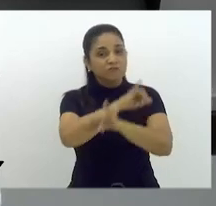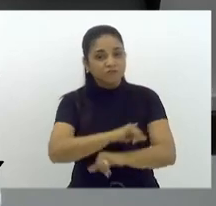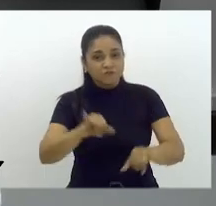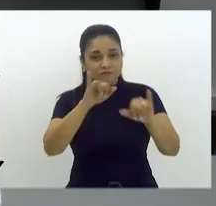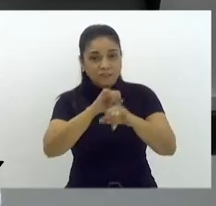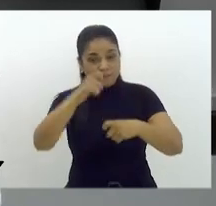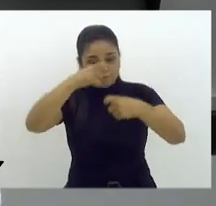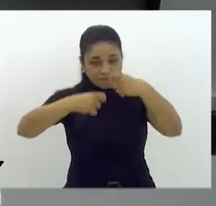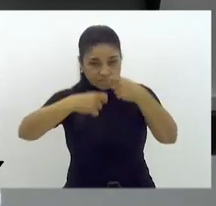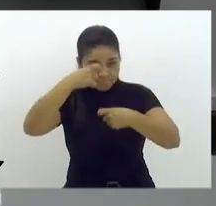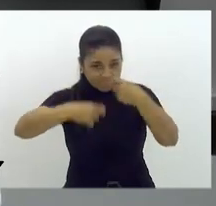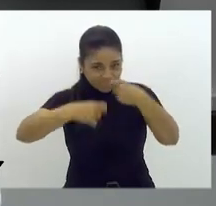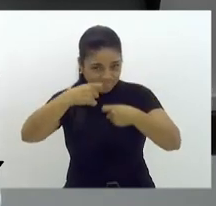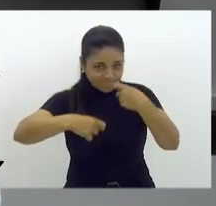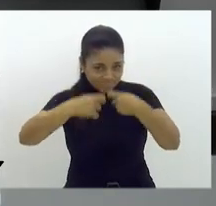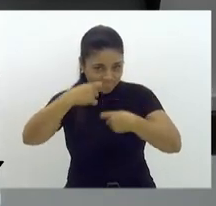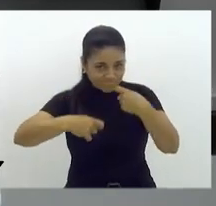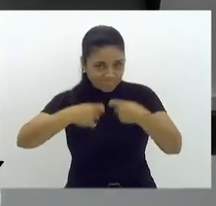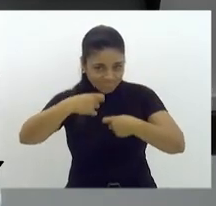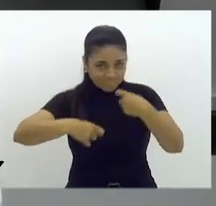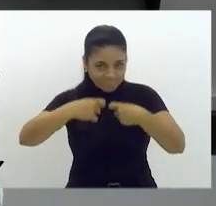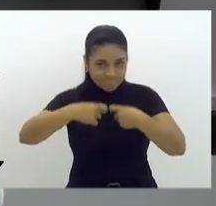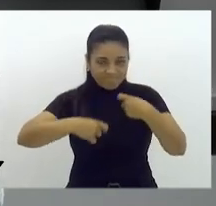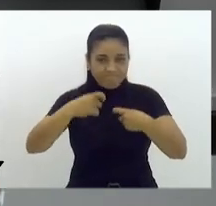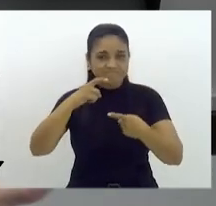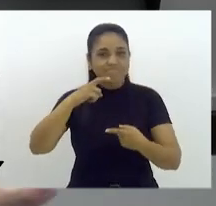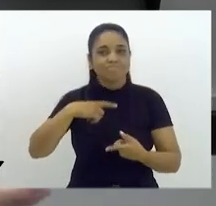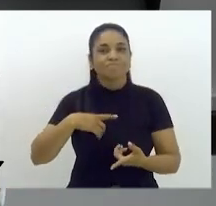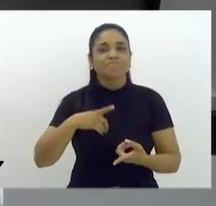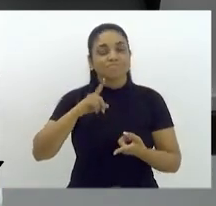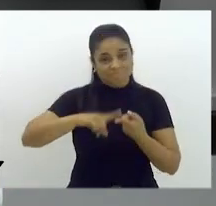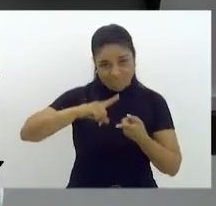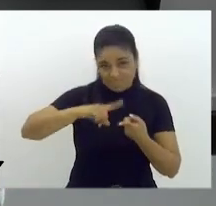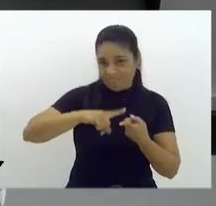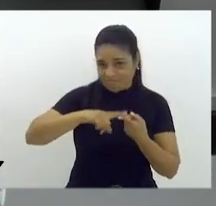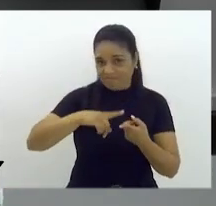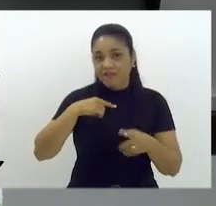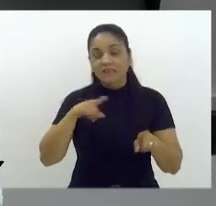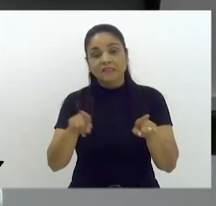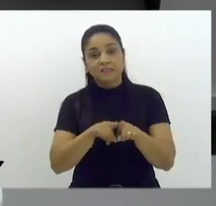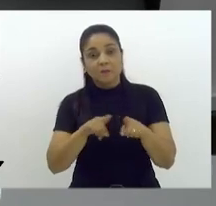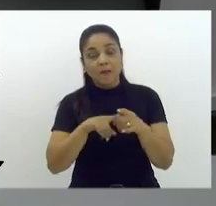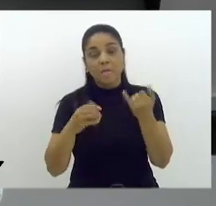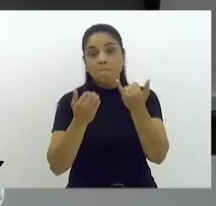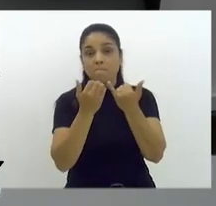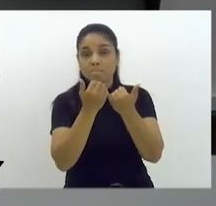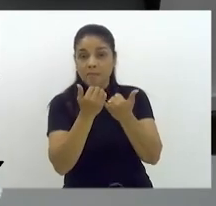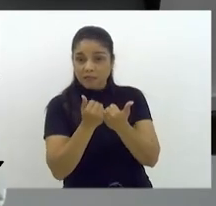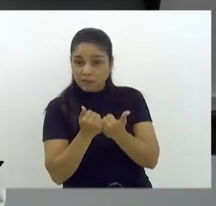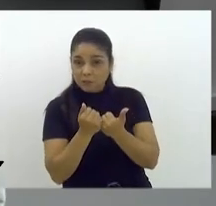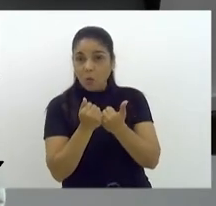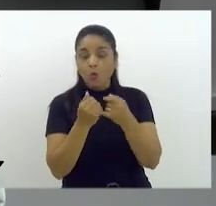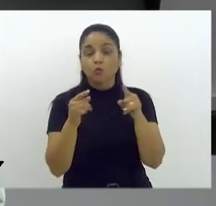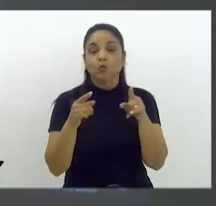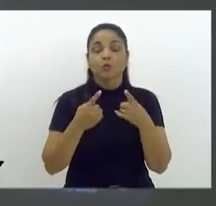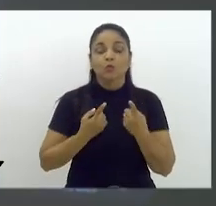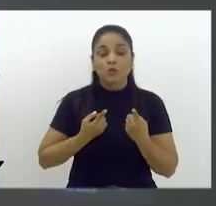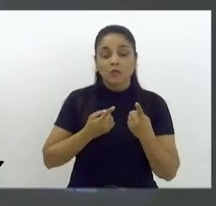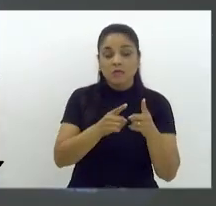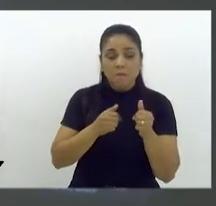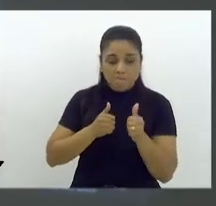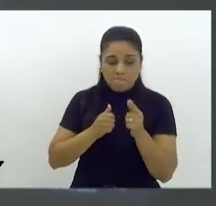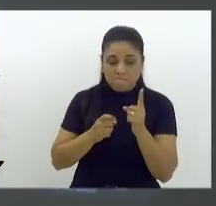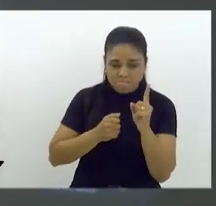cena íntima então crimes contra o patrimônio também contra a liberdade pessoal perseguição ameaça